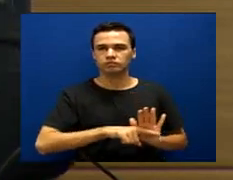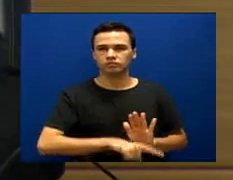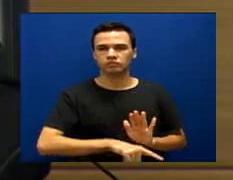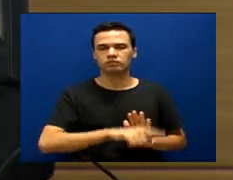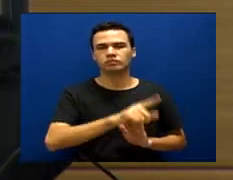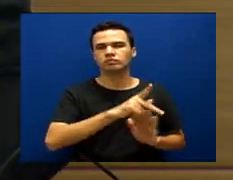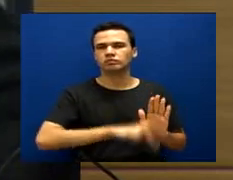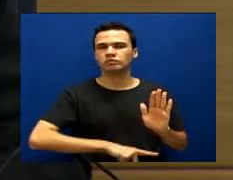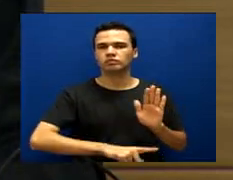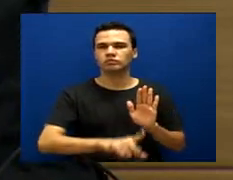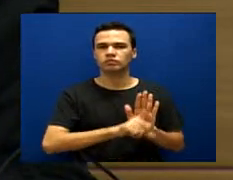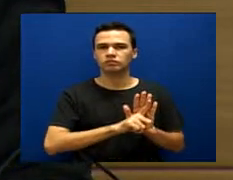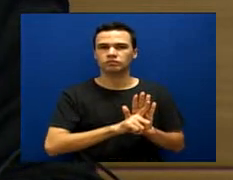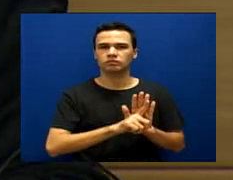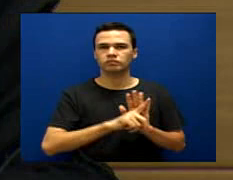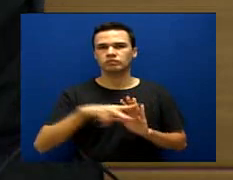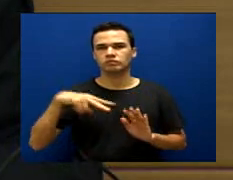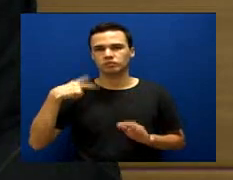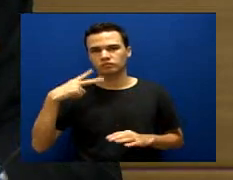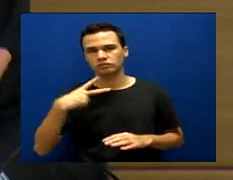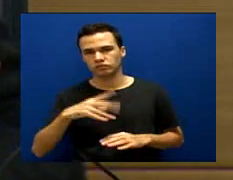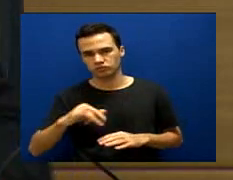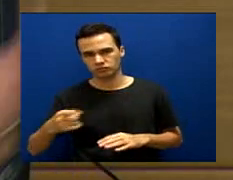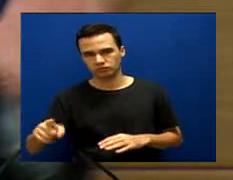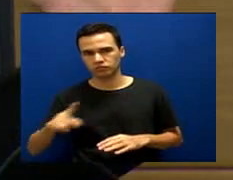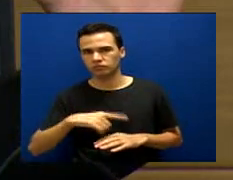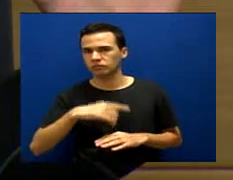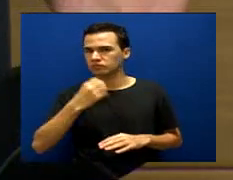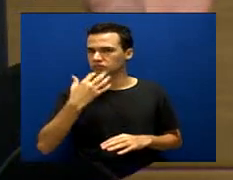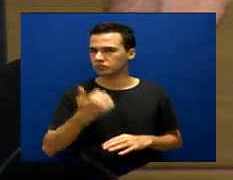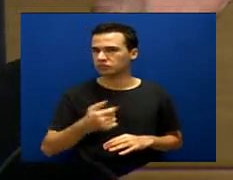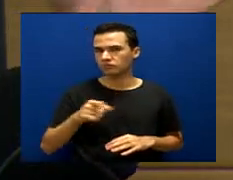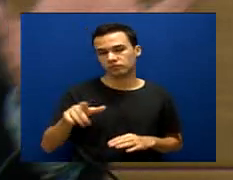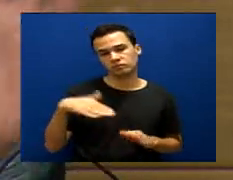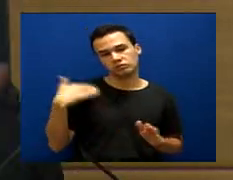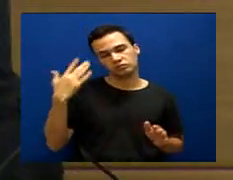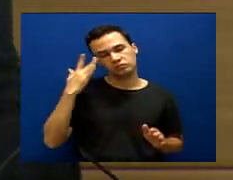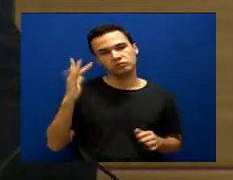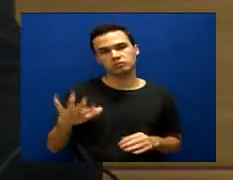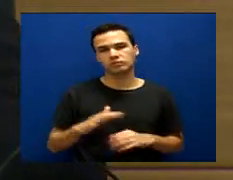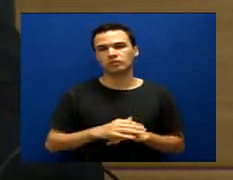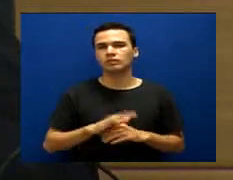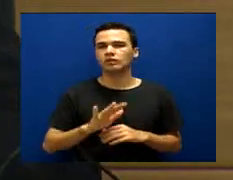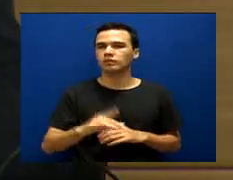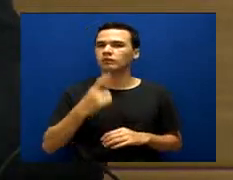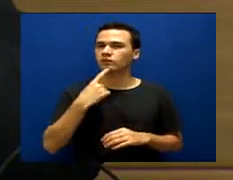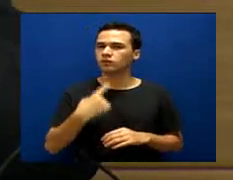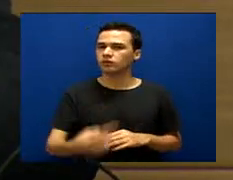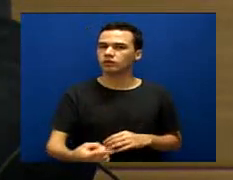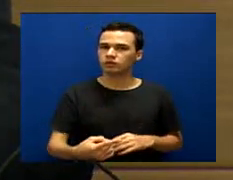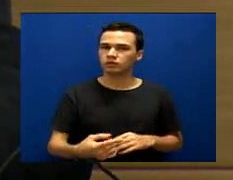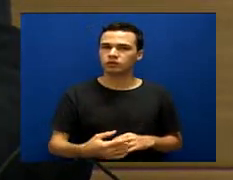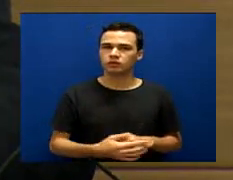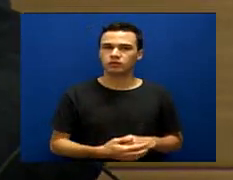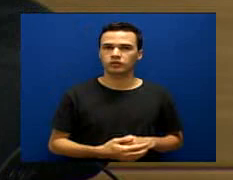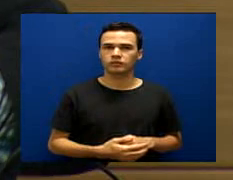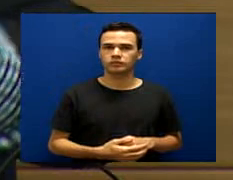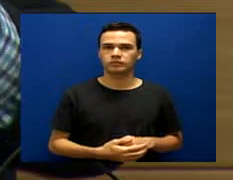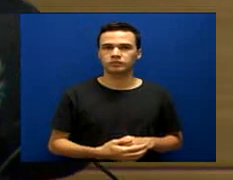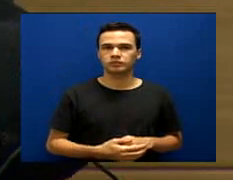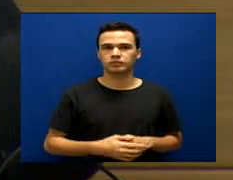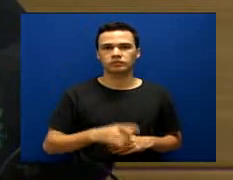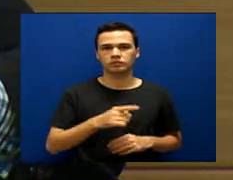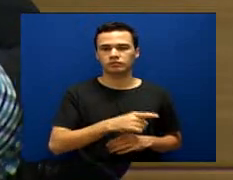o projeto de lei do vereador João, salvo o melhor juízo, a não ser que você contou outro filme primeiro, João. Mas você falou que você